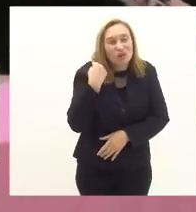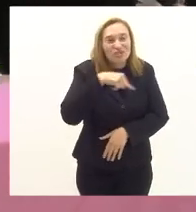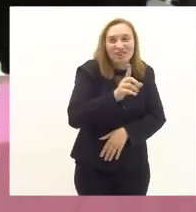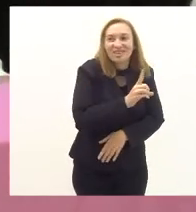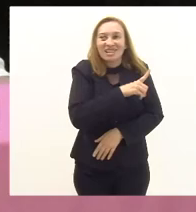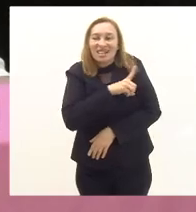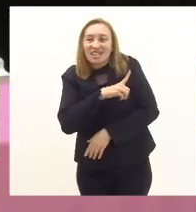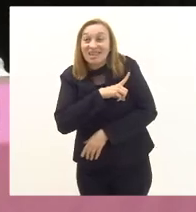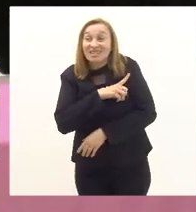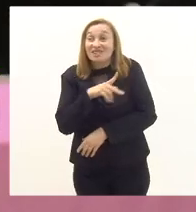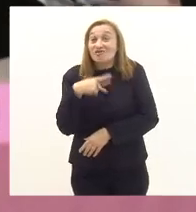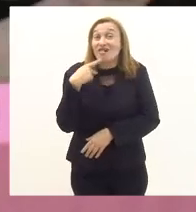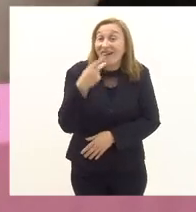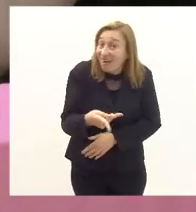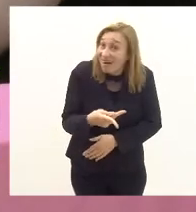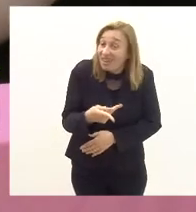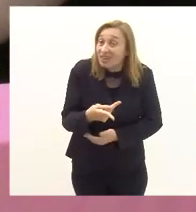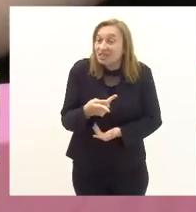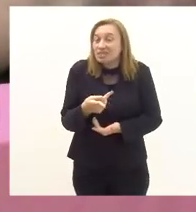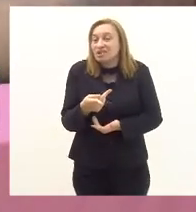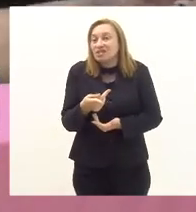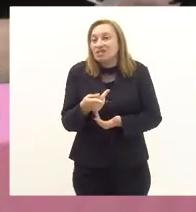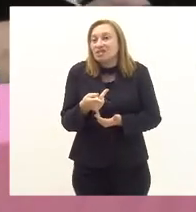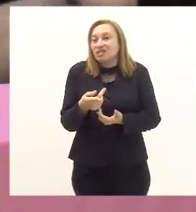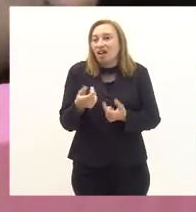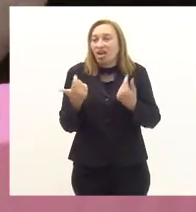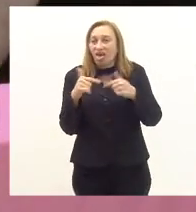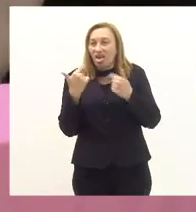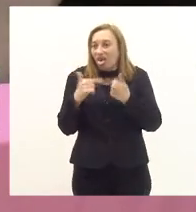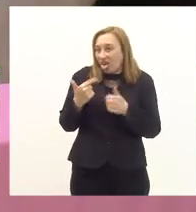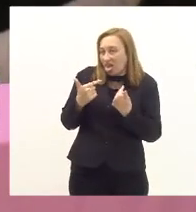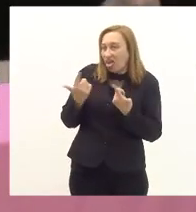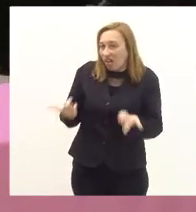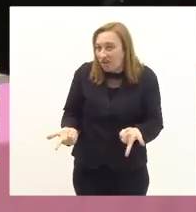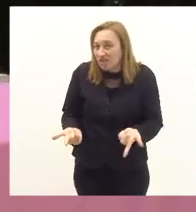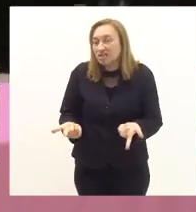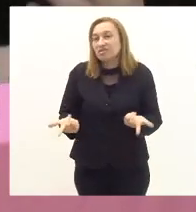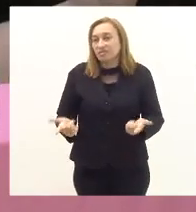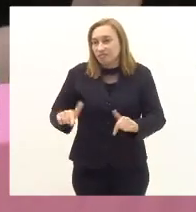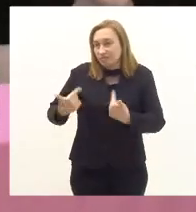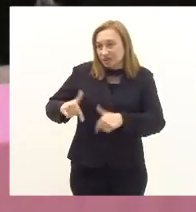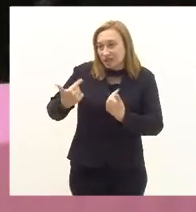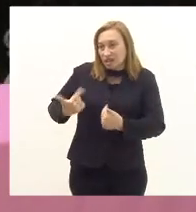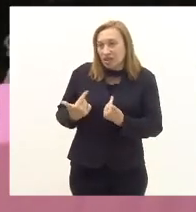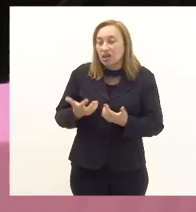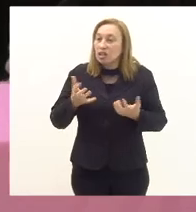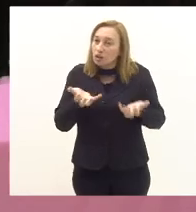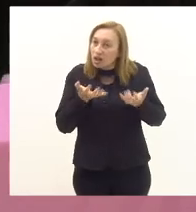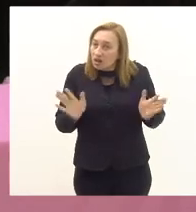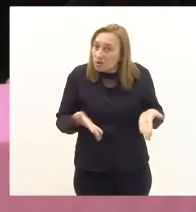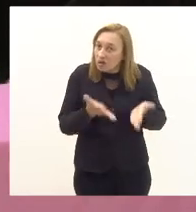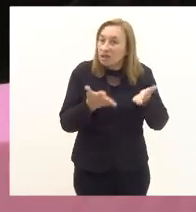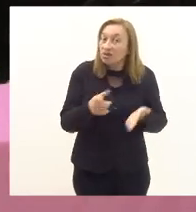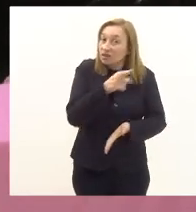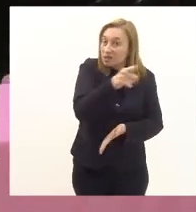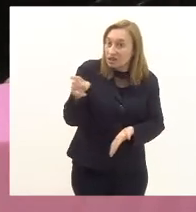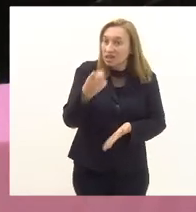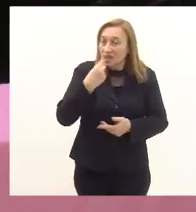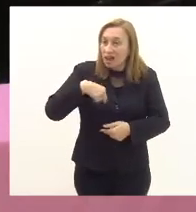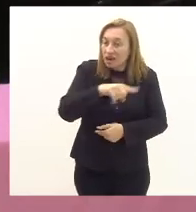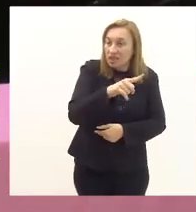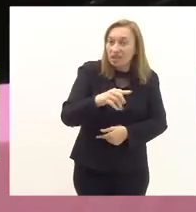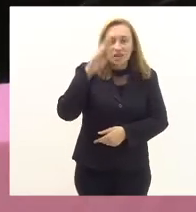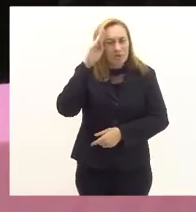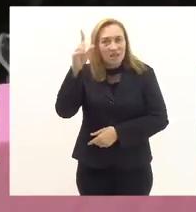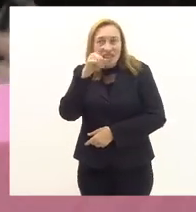muita vergonha de se expor, ser vítima de chacota, ser vítima de deboche. E eu quero encorajar vocês a irem, principalmente